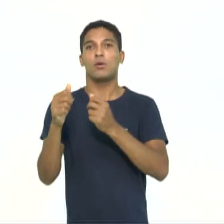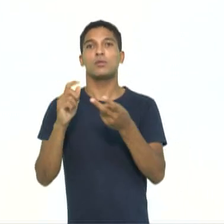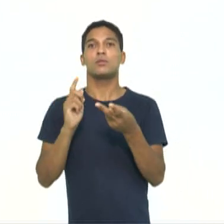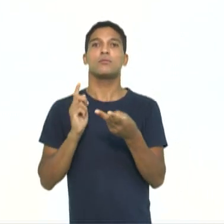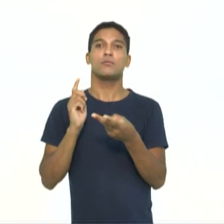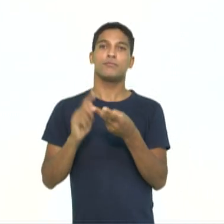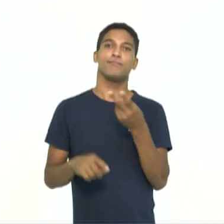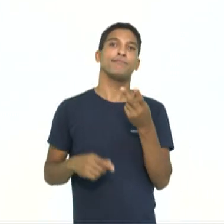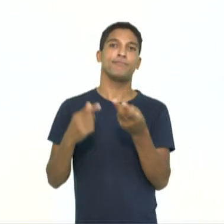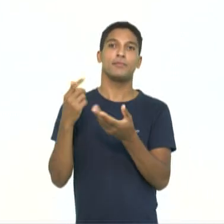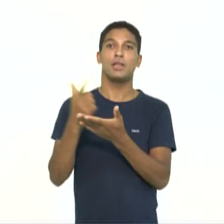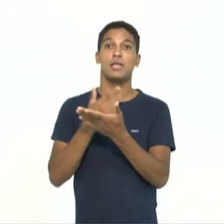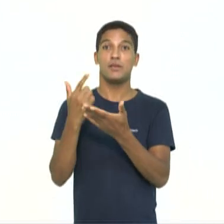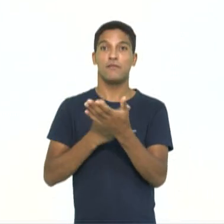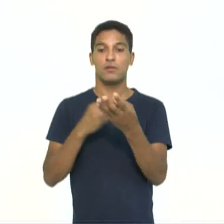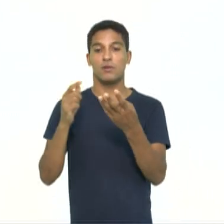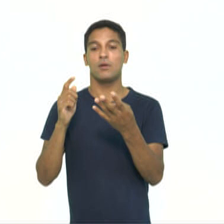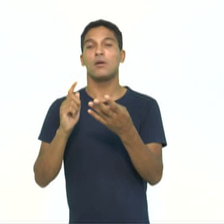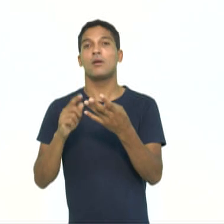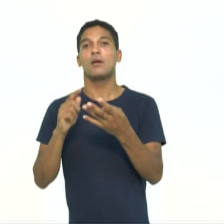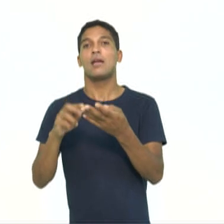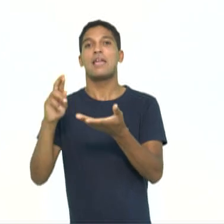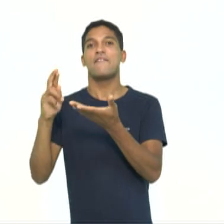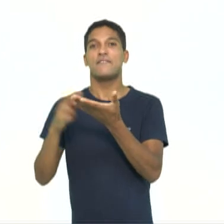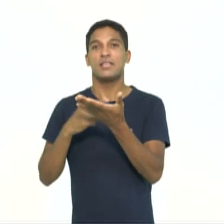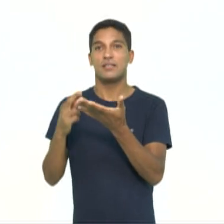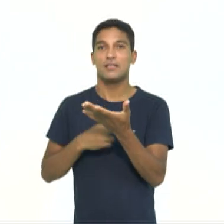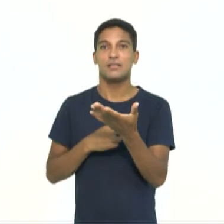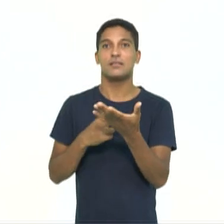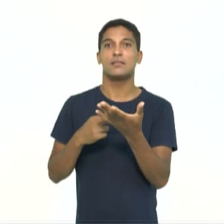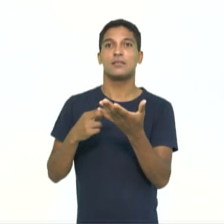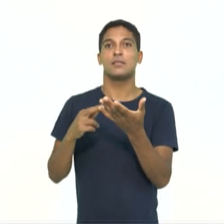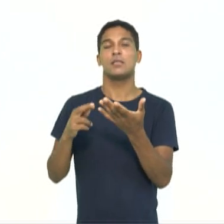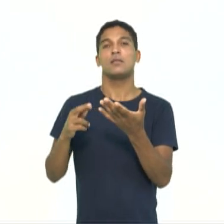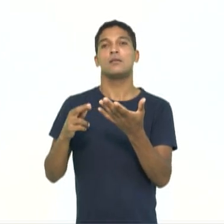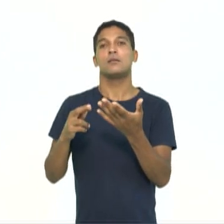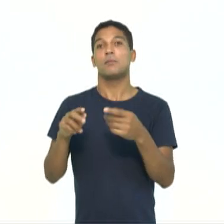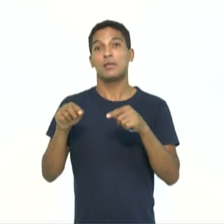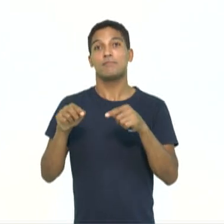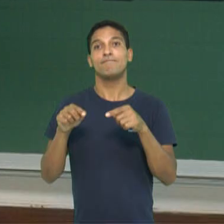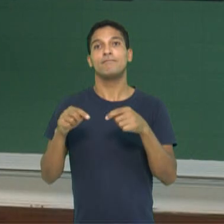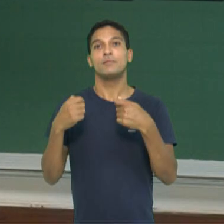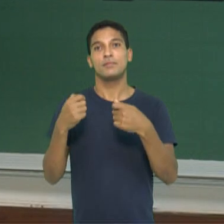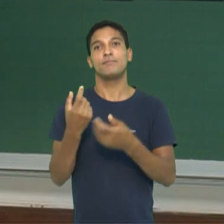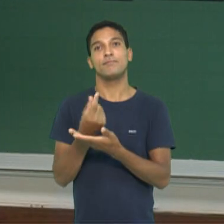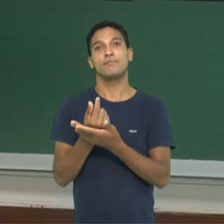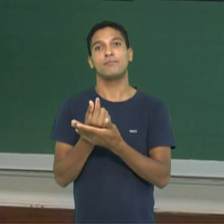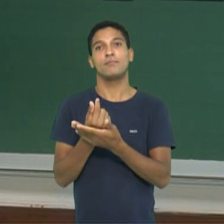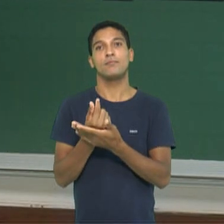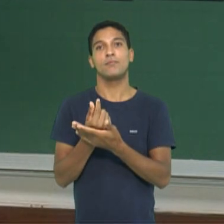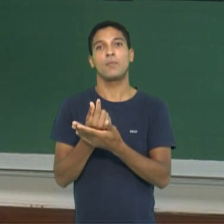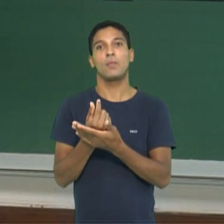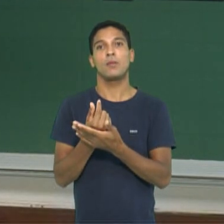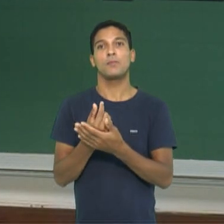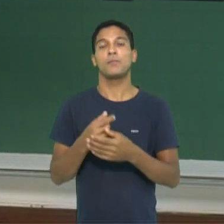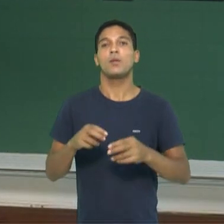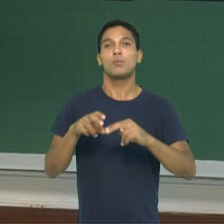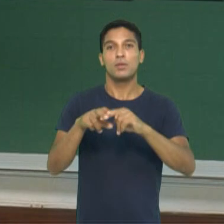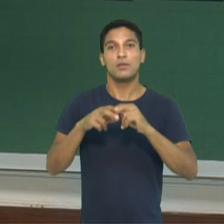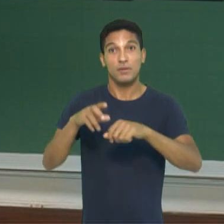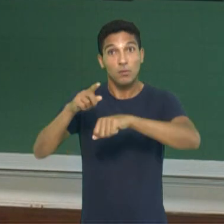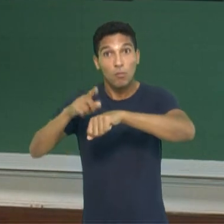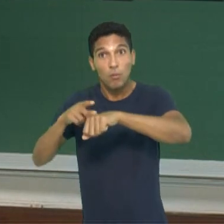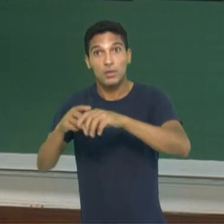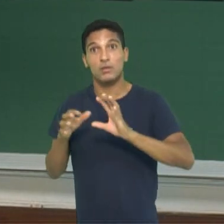aquilo, vou comprar revistinhas, vou colecionar. Para tudo isso preciso de dinheiro, né? Então, quando você está se divertindo no teu